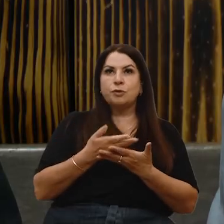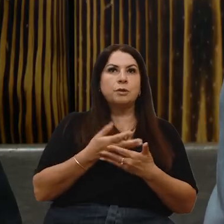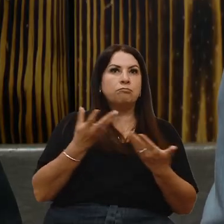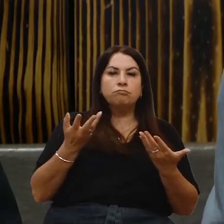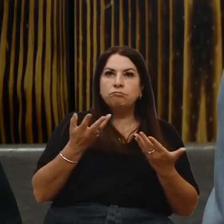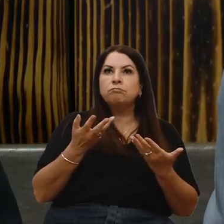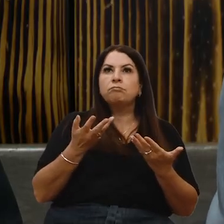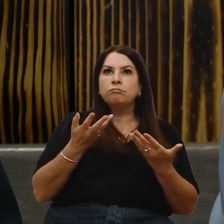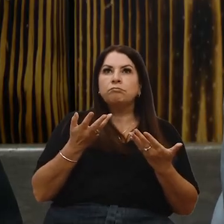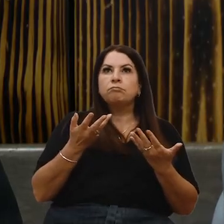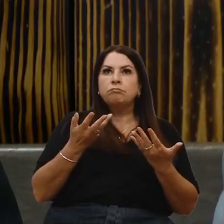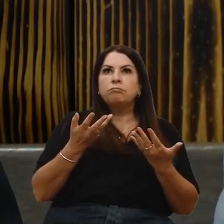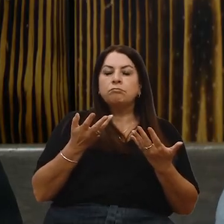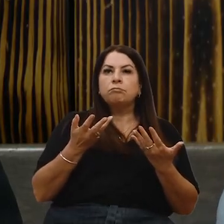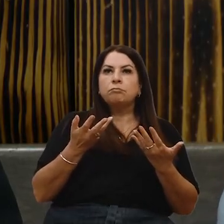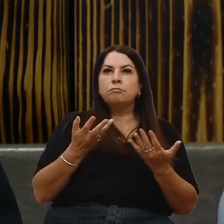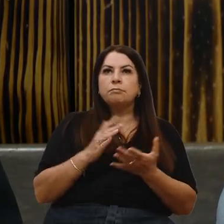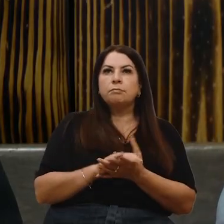Caxias,